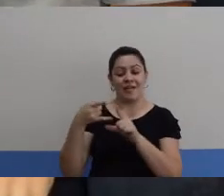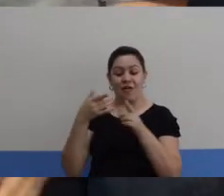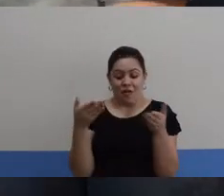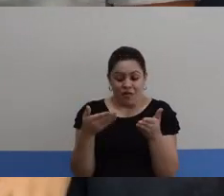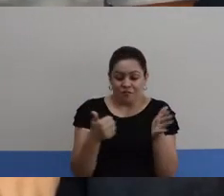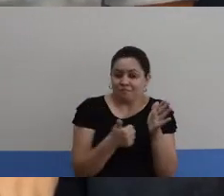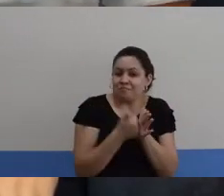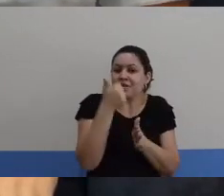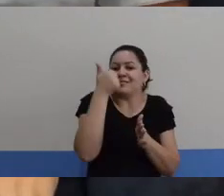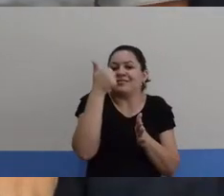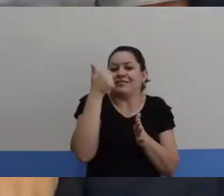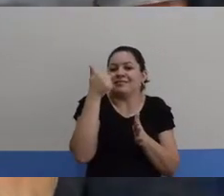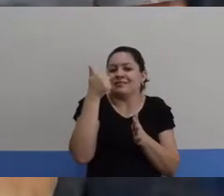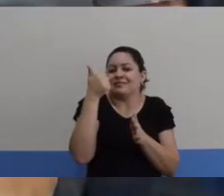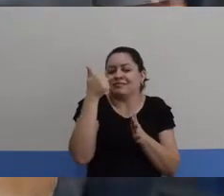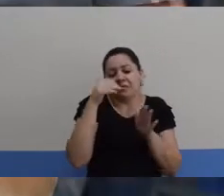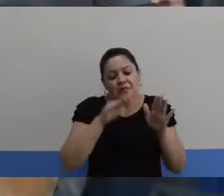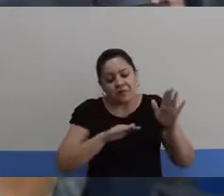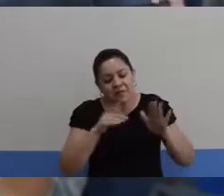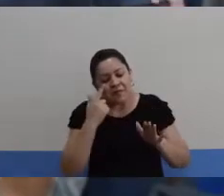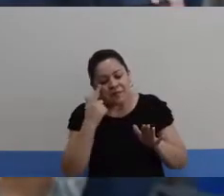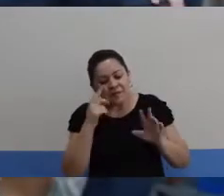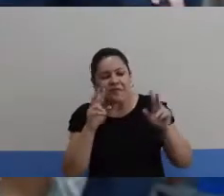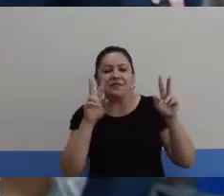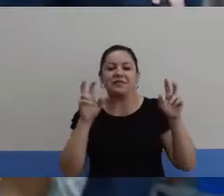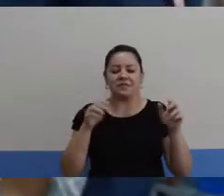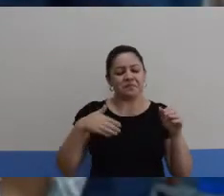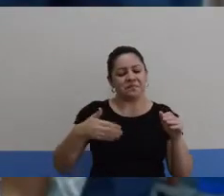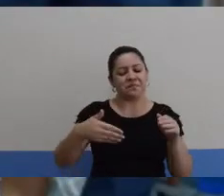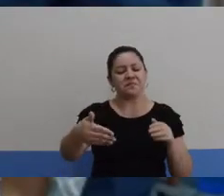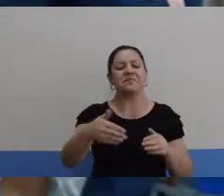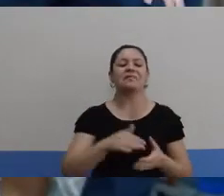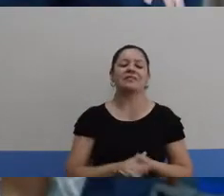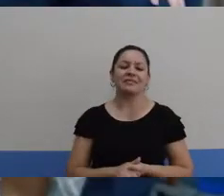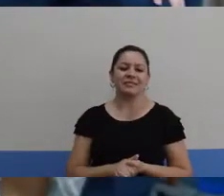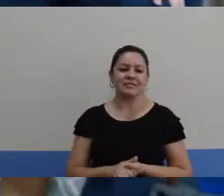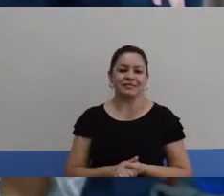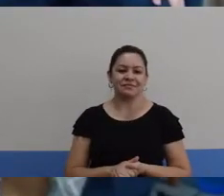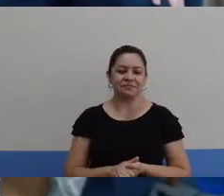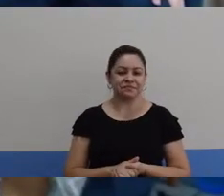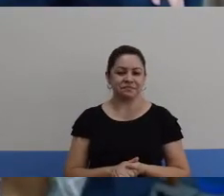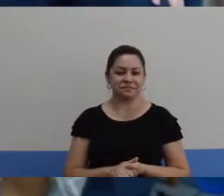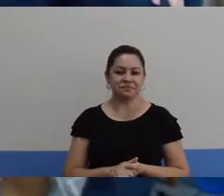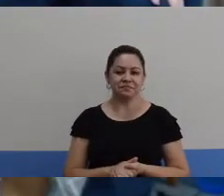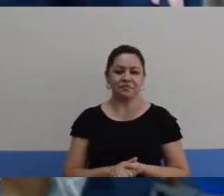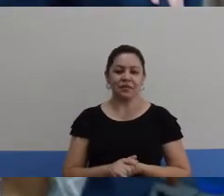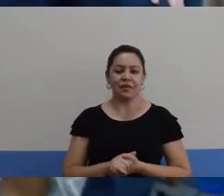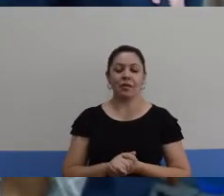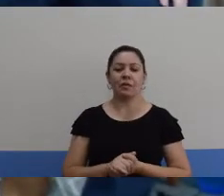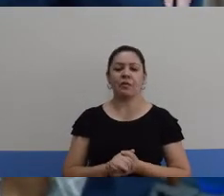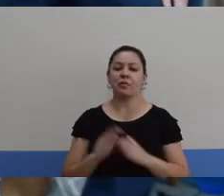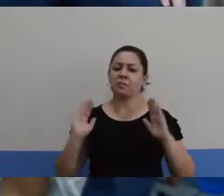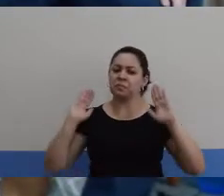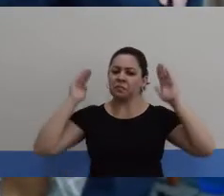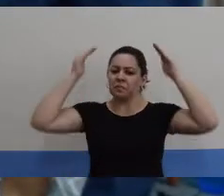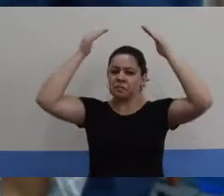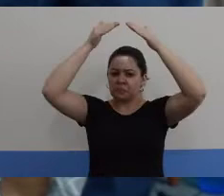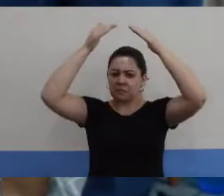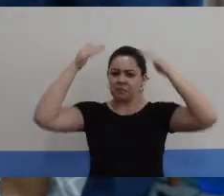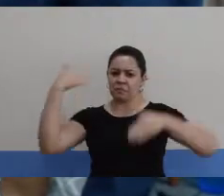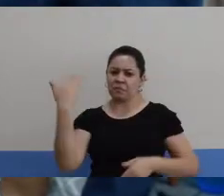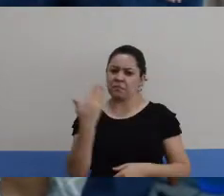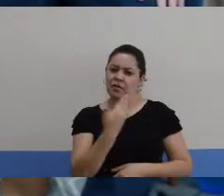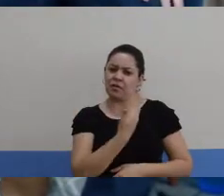só é a primeira, né, José? Então, vamos em frente. Ao convocar este sínodo, o Papa Francisco